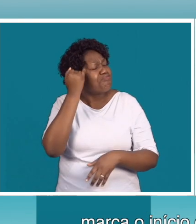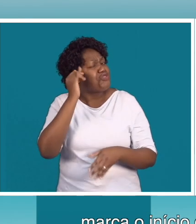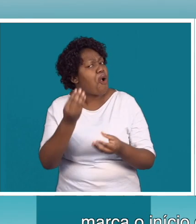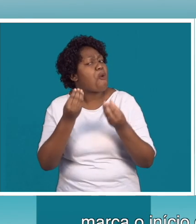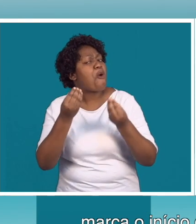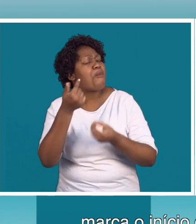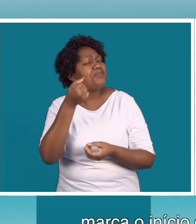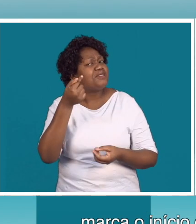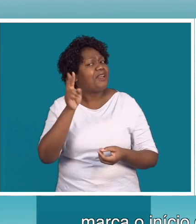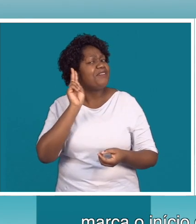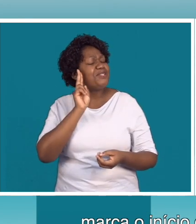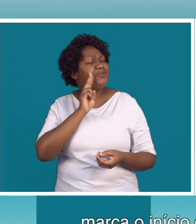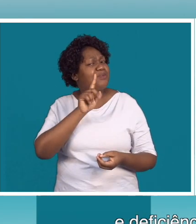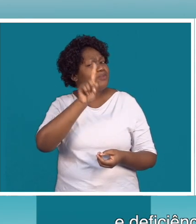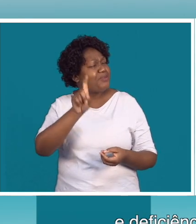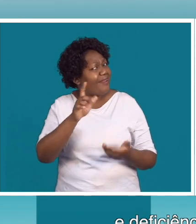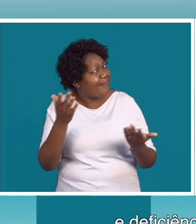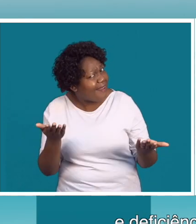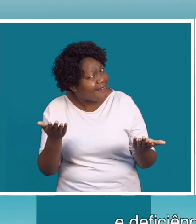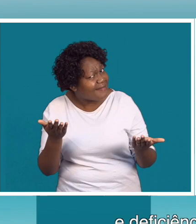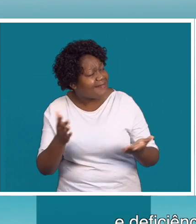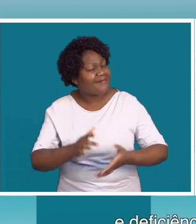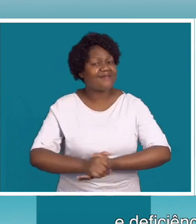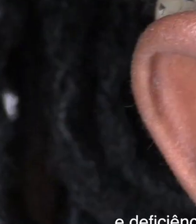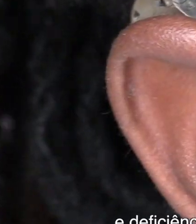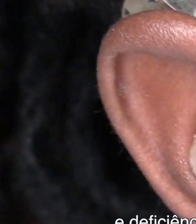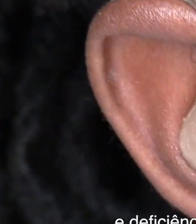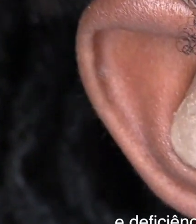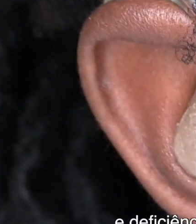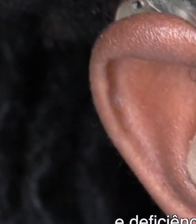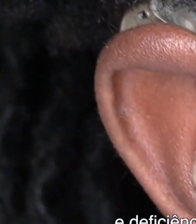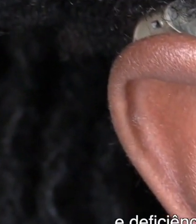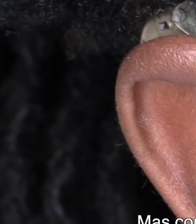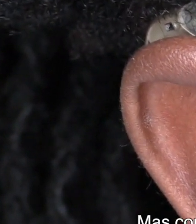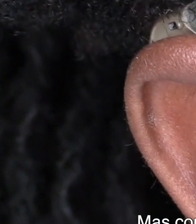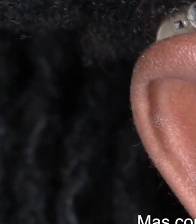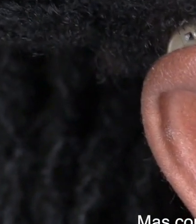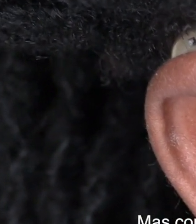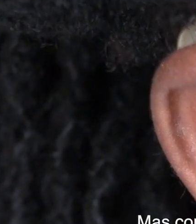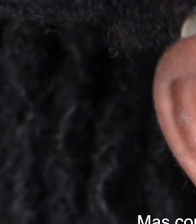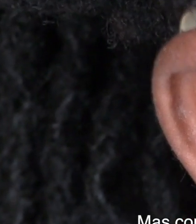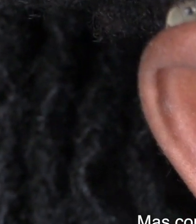pessoas com deficiência em geral e deficiência auditiva em particular. A